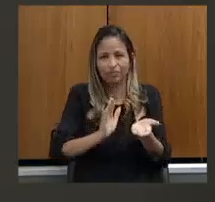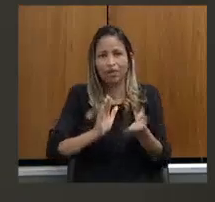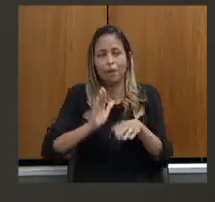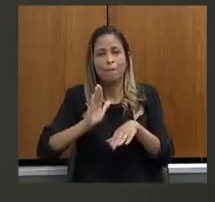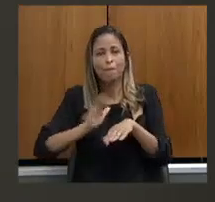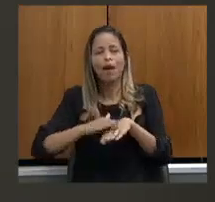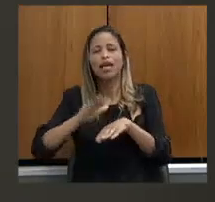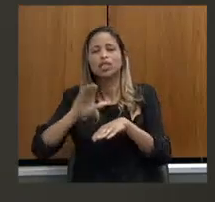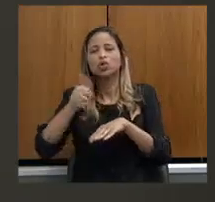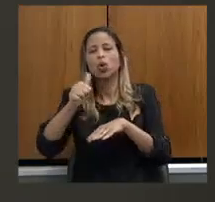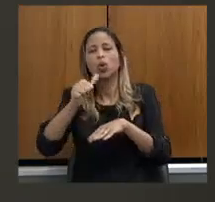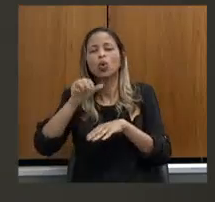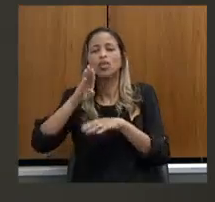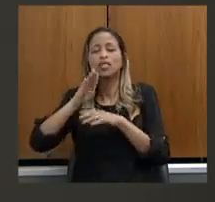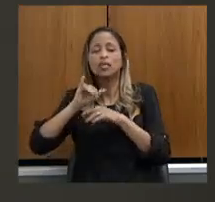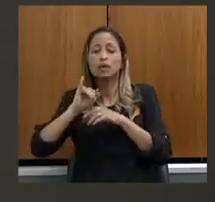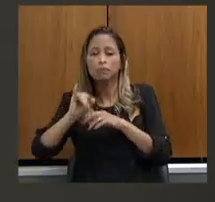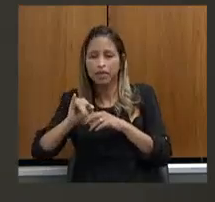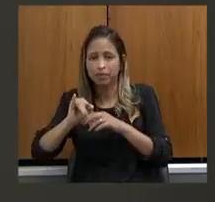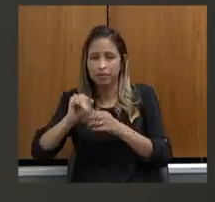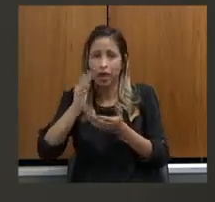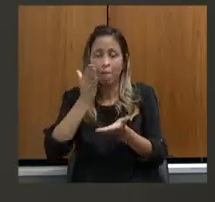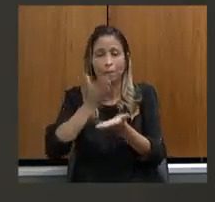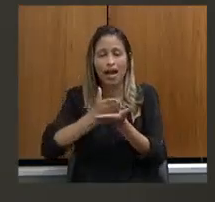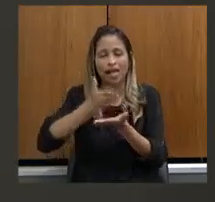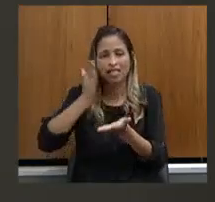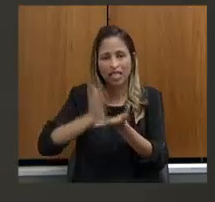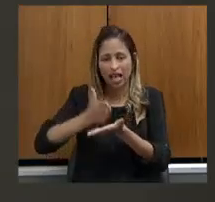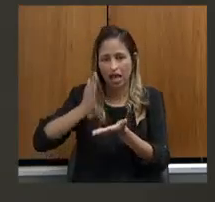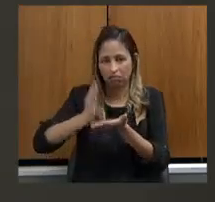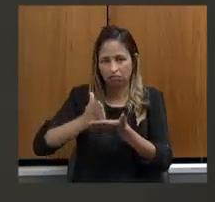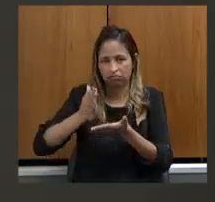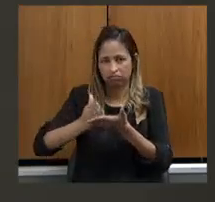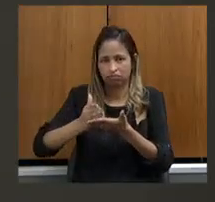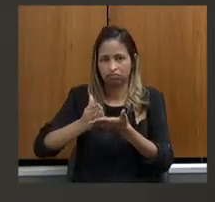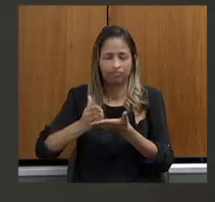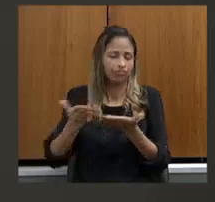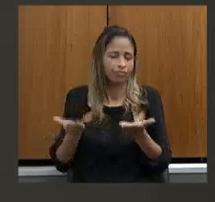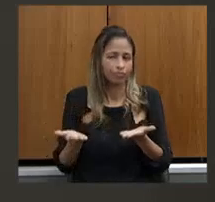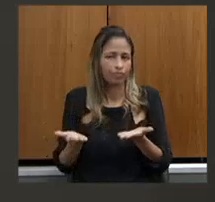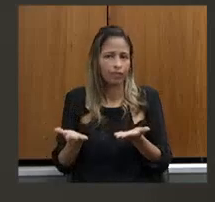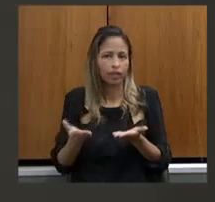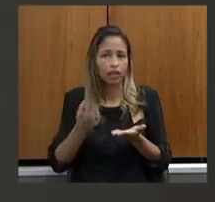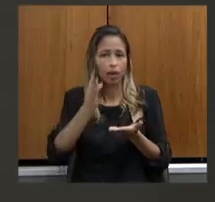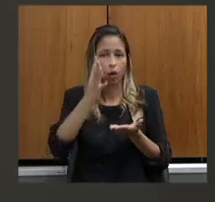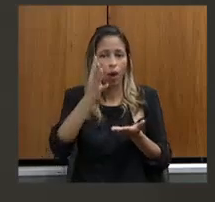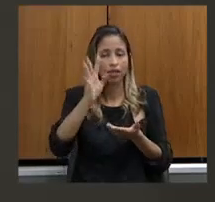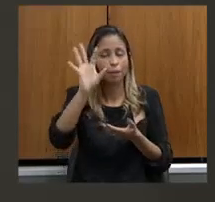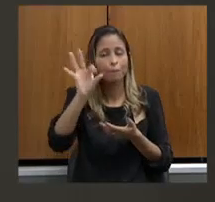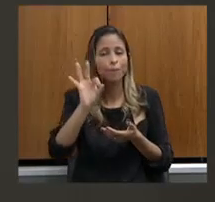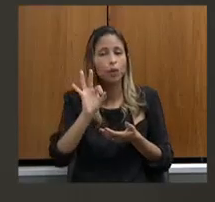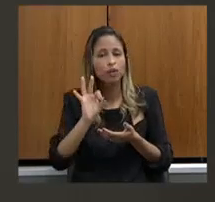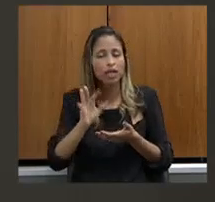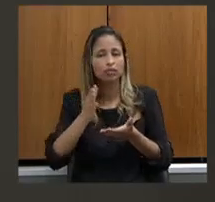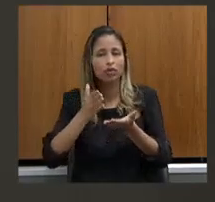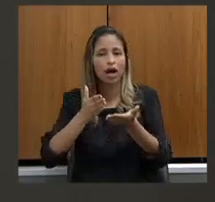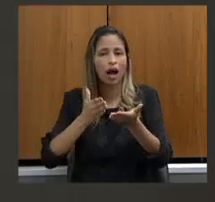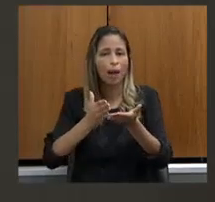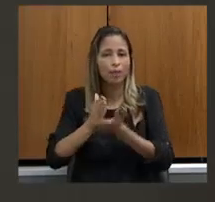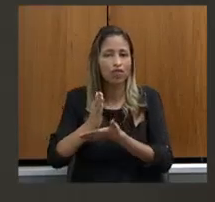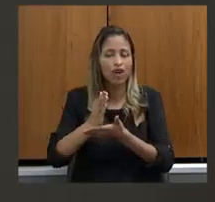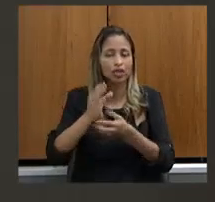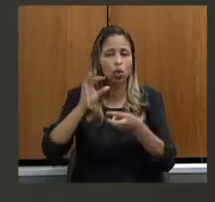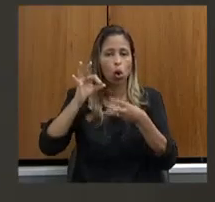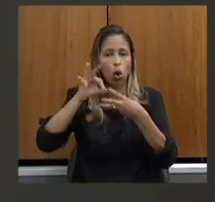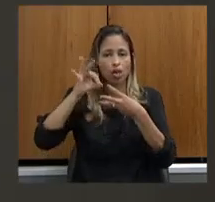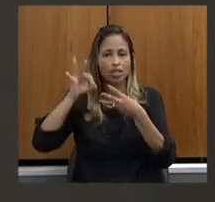mais de 11 bilhões sendo que parcela de 3 bilhões ou 0,4% do PIB foi aprovado no orçamento